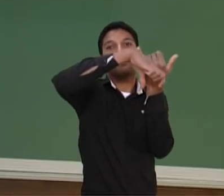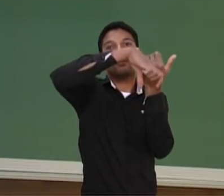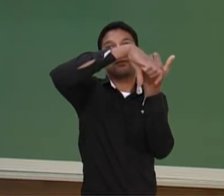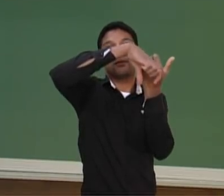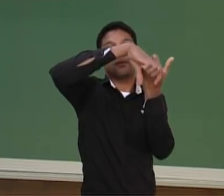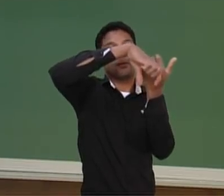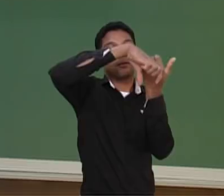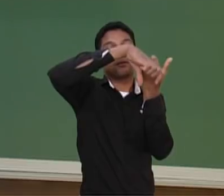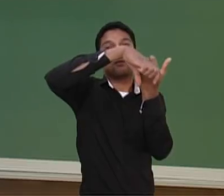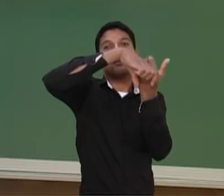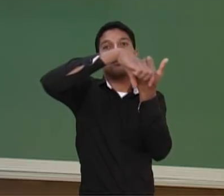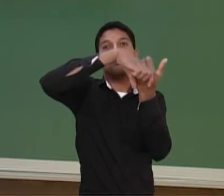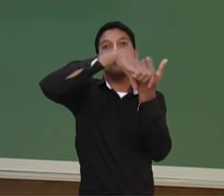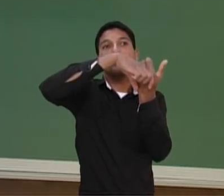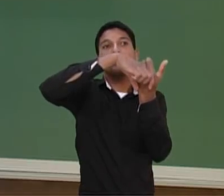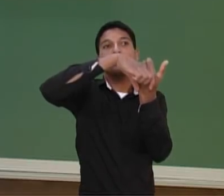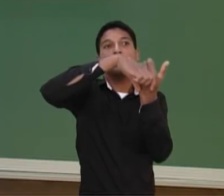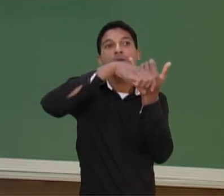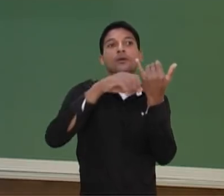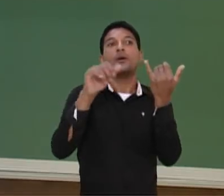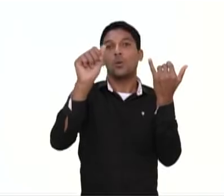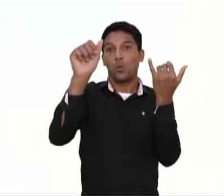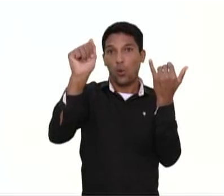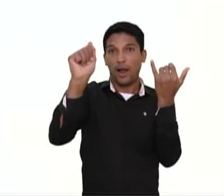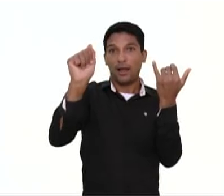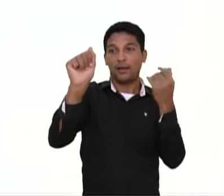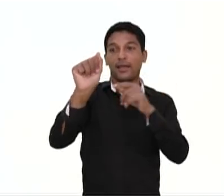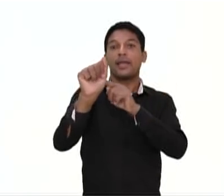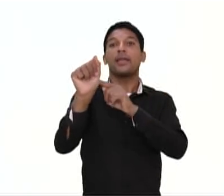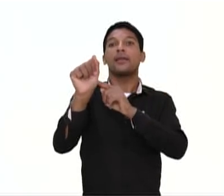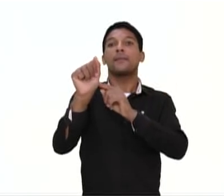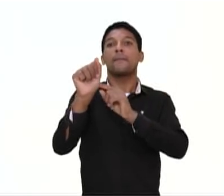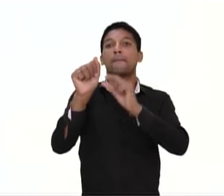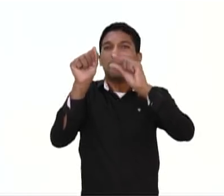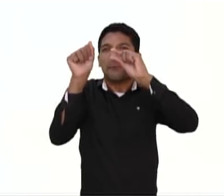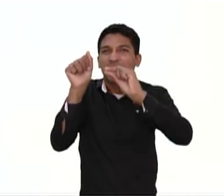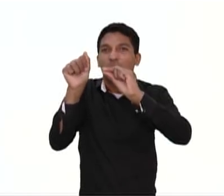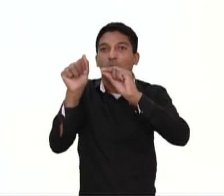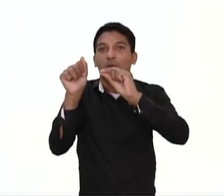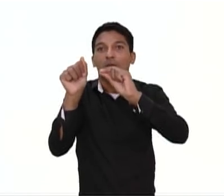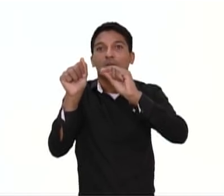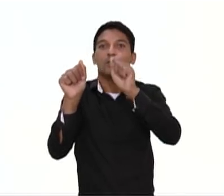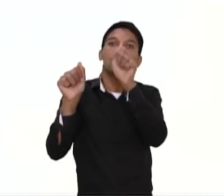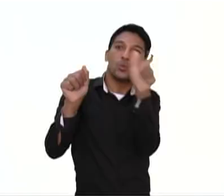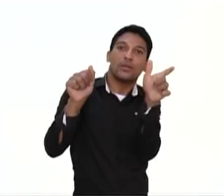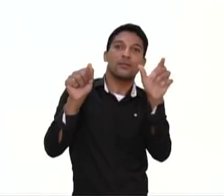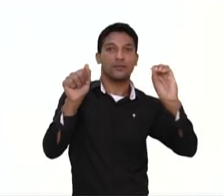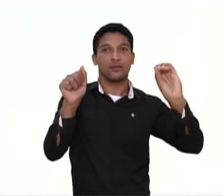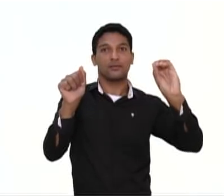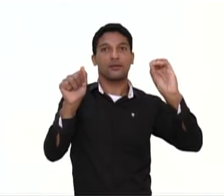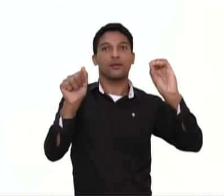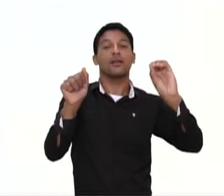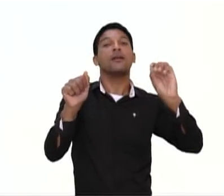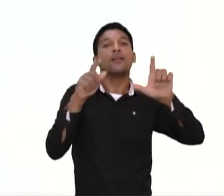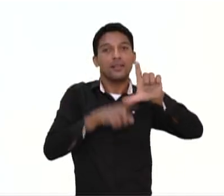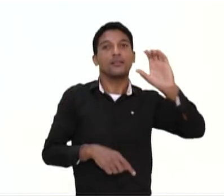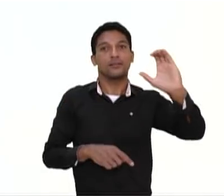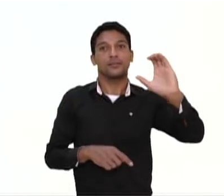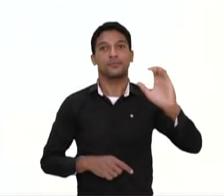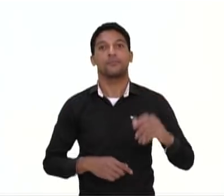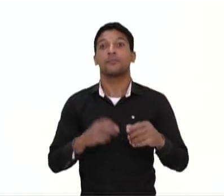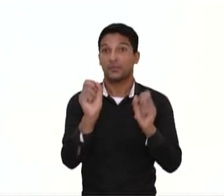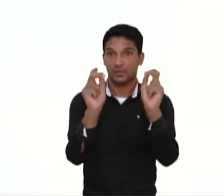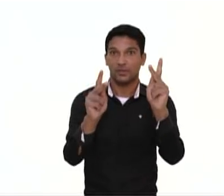baixo, o A é menor que zero. Então, nós temos aí a letra C, ok? Bem